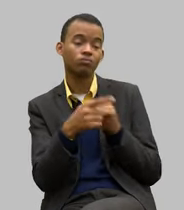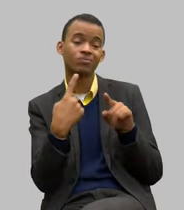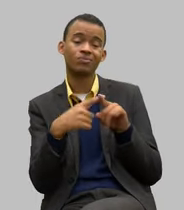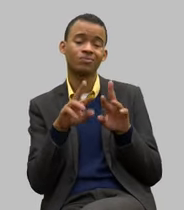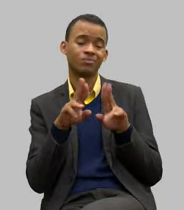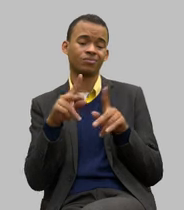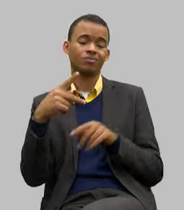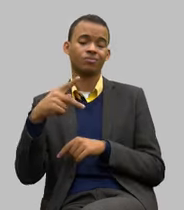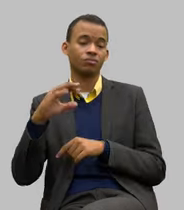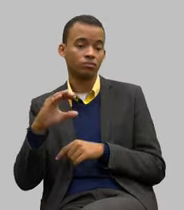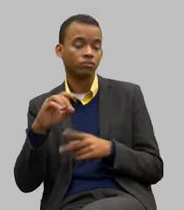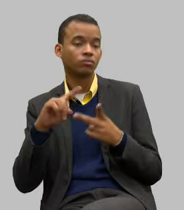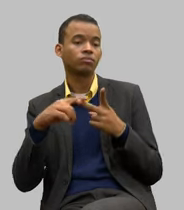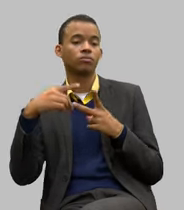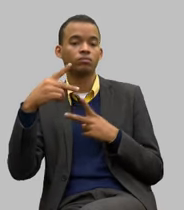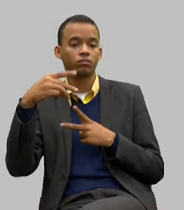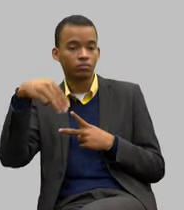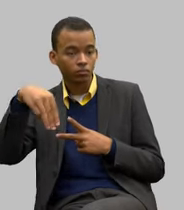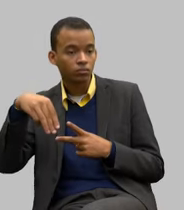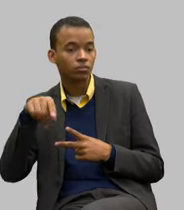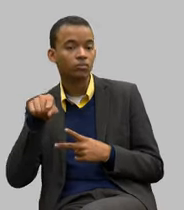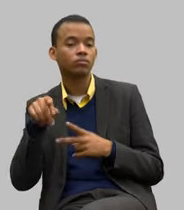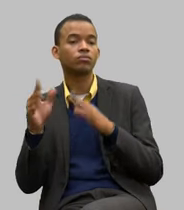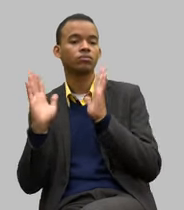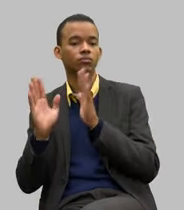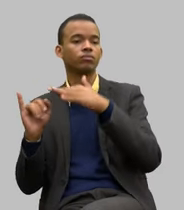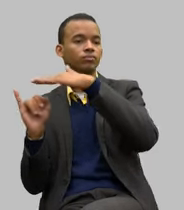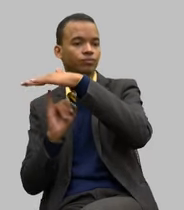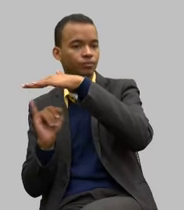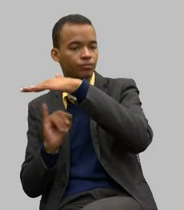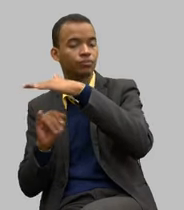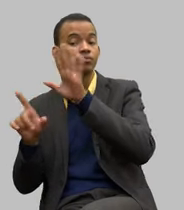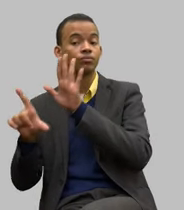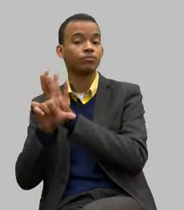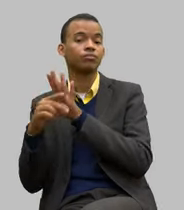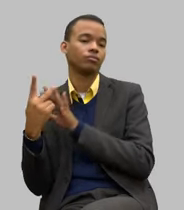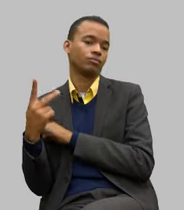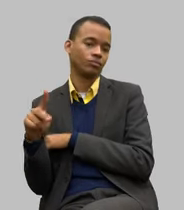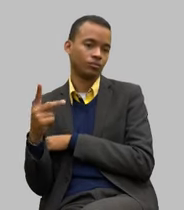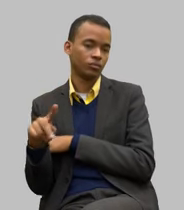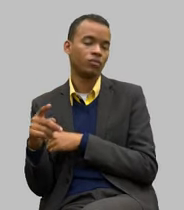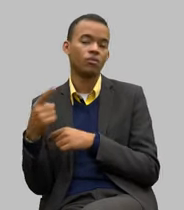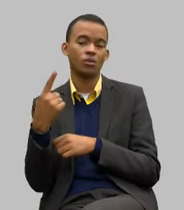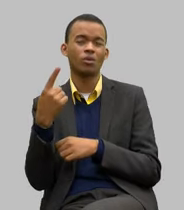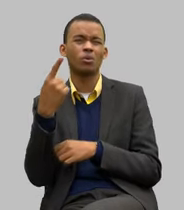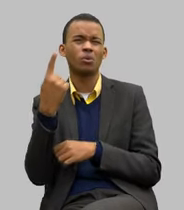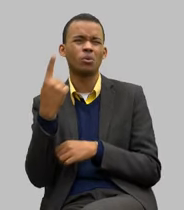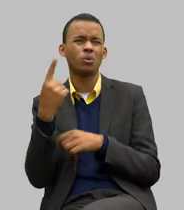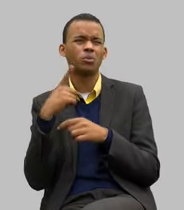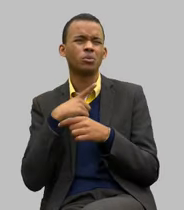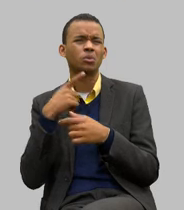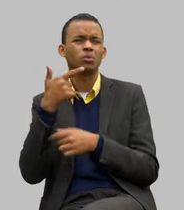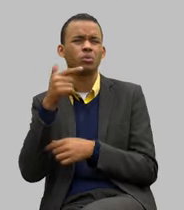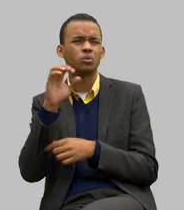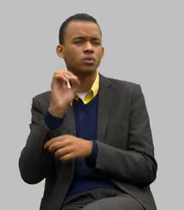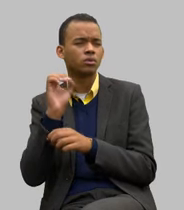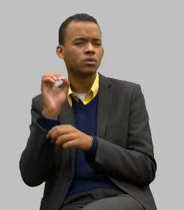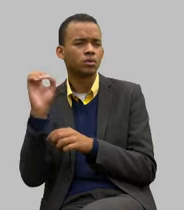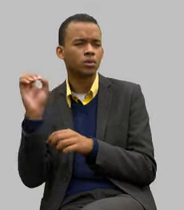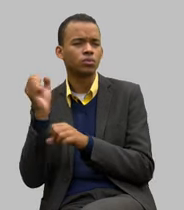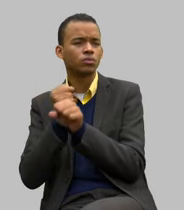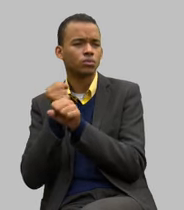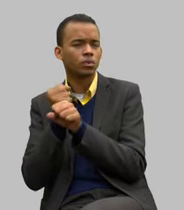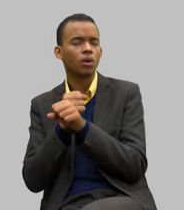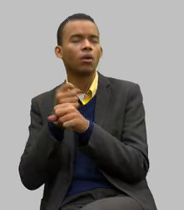da Polícia Civil que já tem sua seu estatuto sua lei orgânica com uma com 200 anos outra vai completar 250 anos